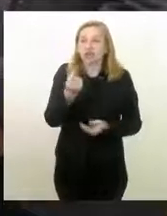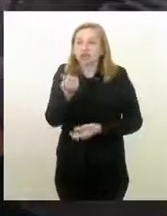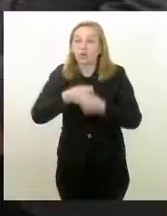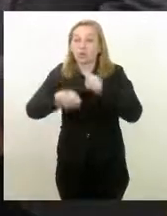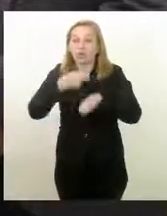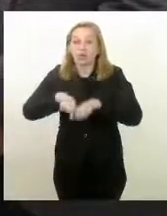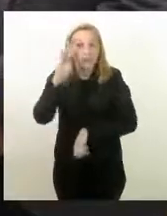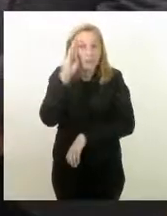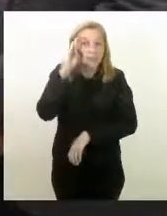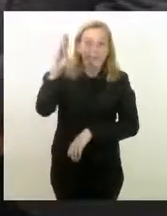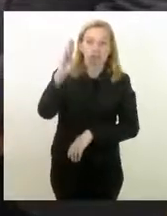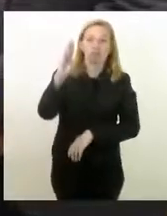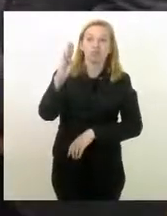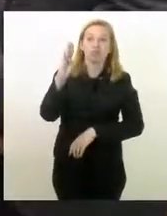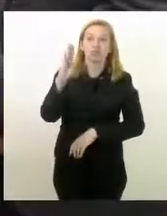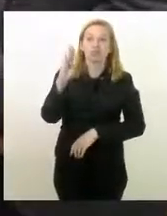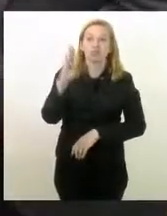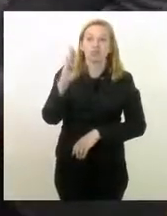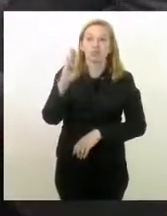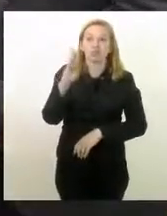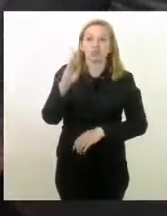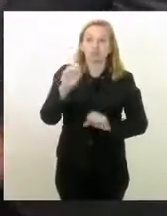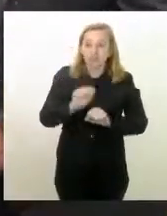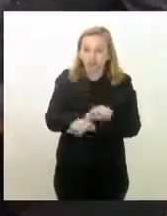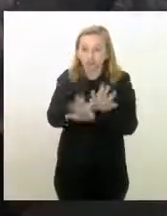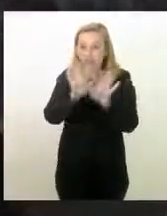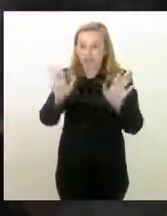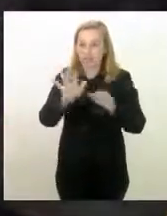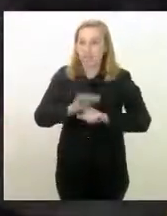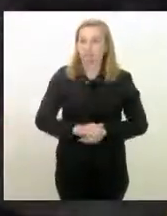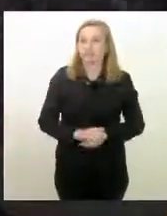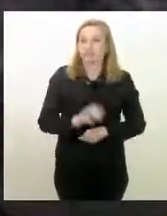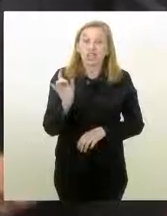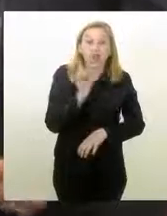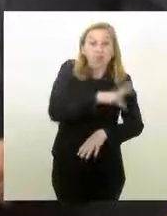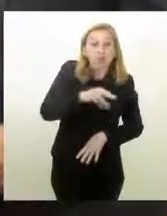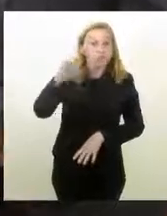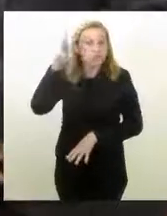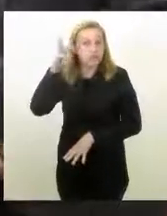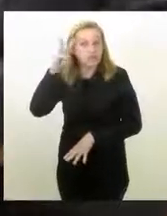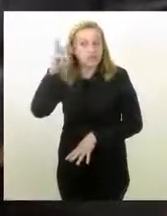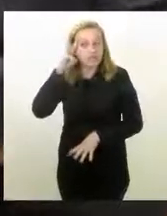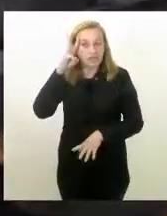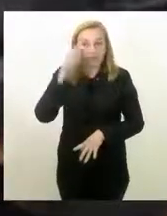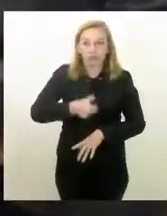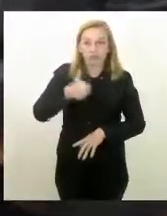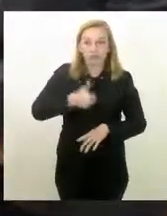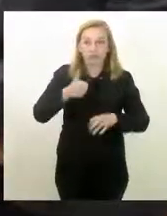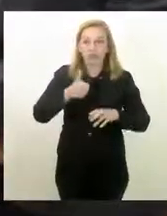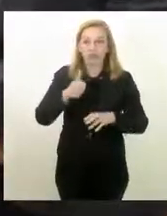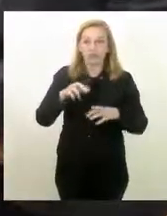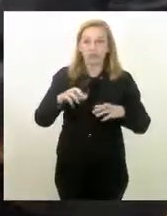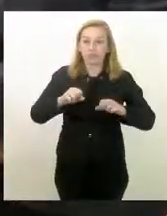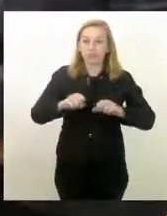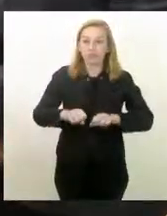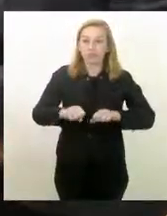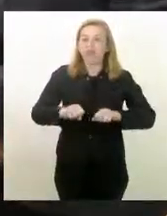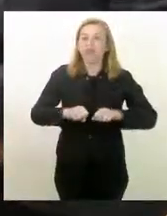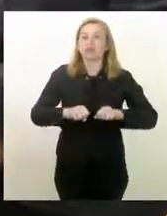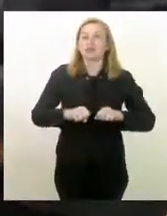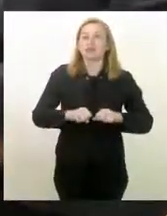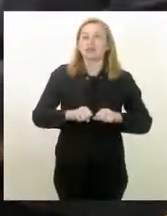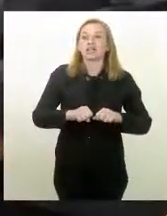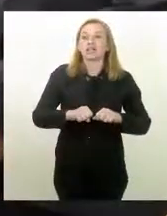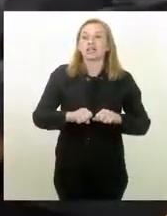e, principalmente, transparência. Na última terça-feira, fizemos a nossa primeira sessão após o